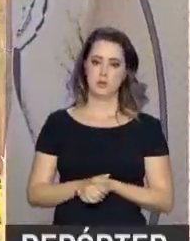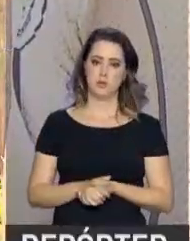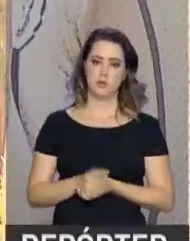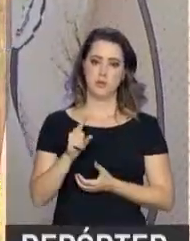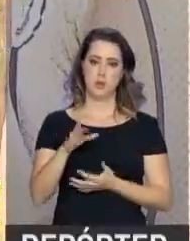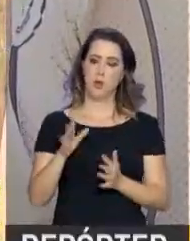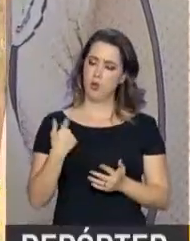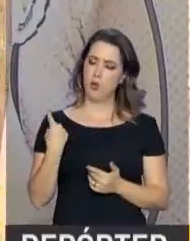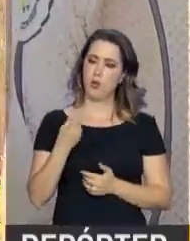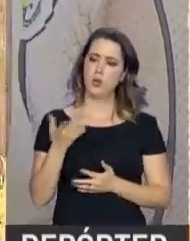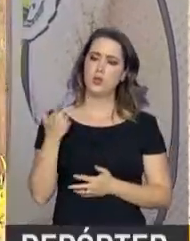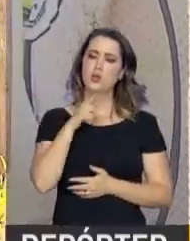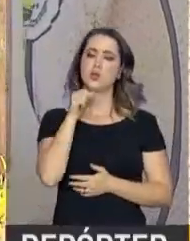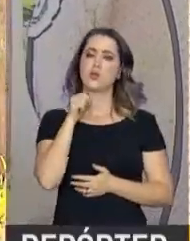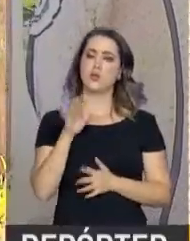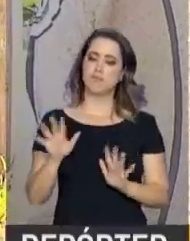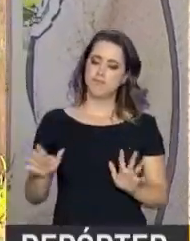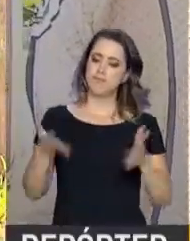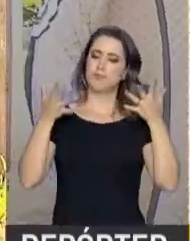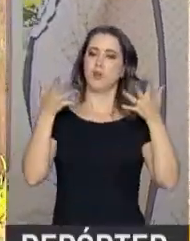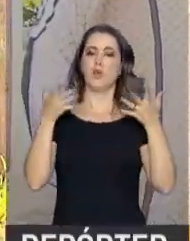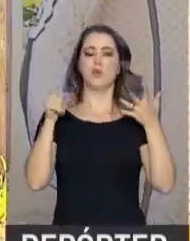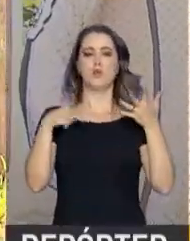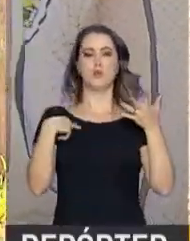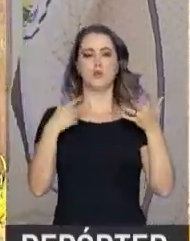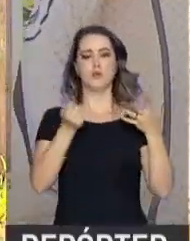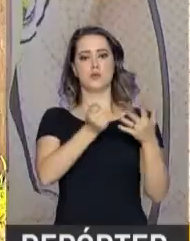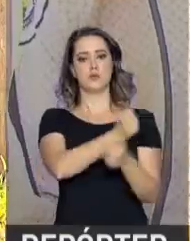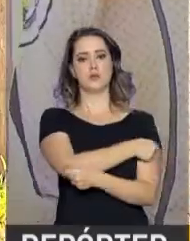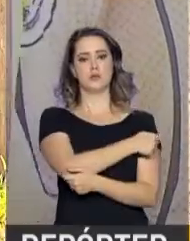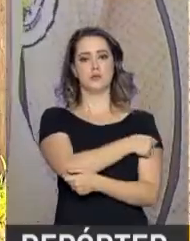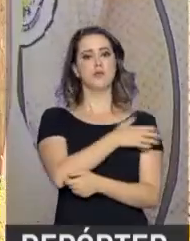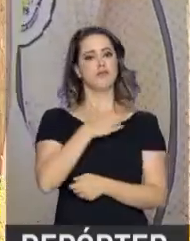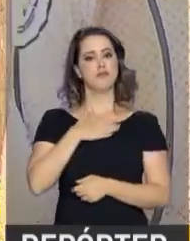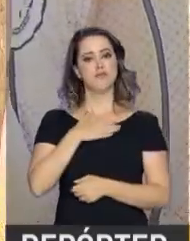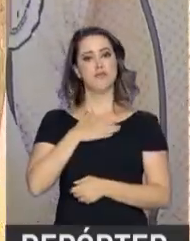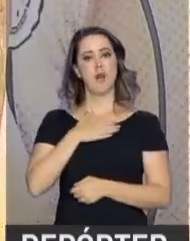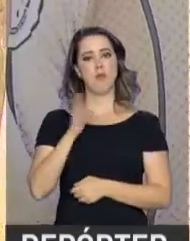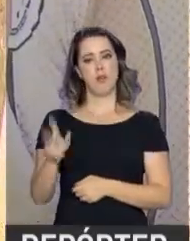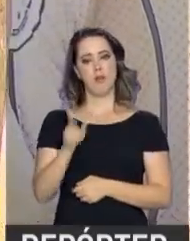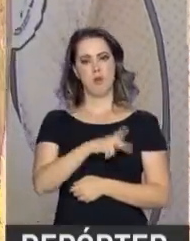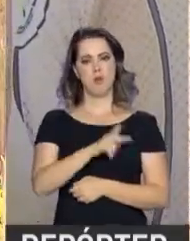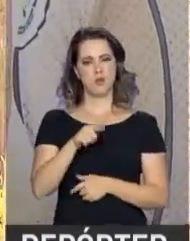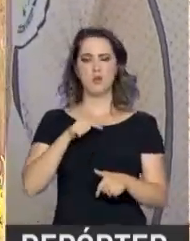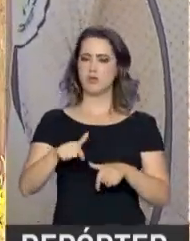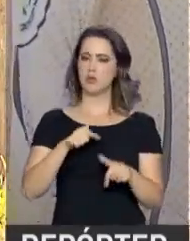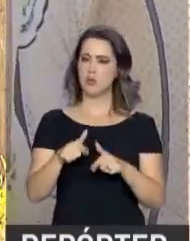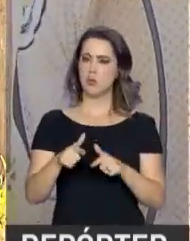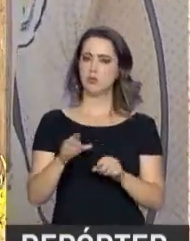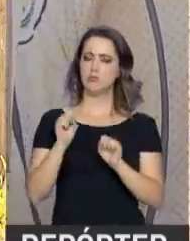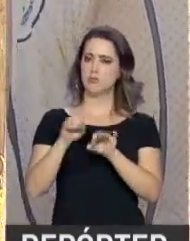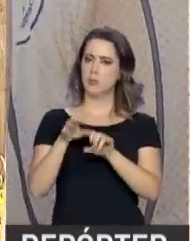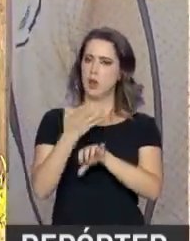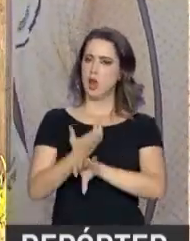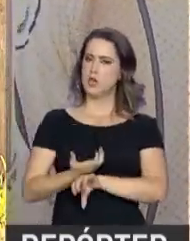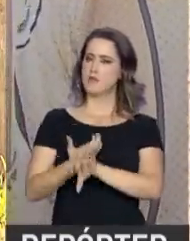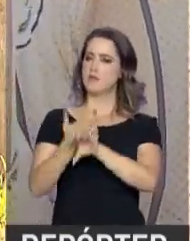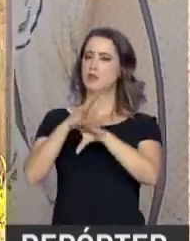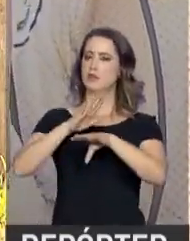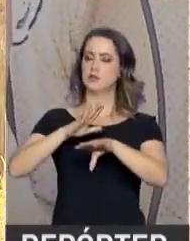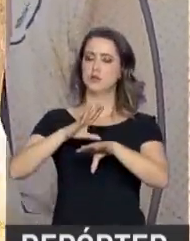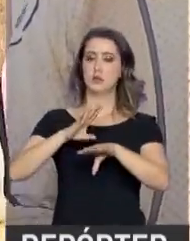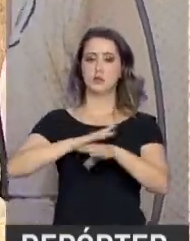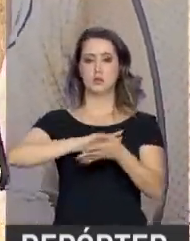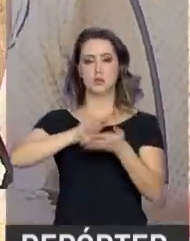ea motivação dos alunos motivação minha também está trabalhando os conteúdos é na